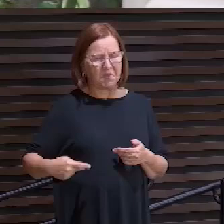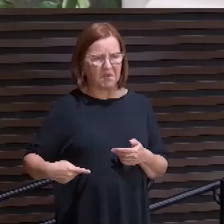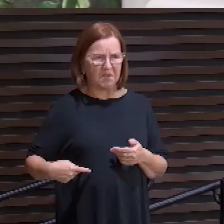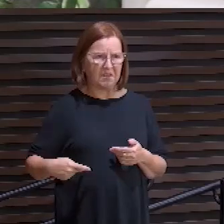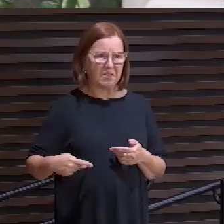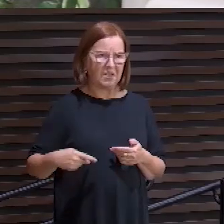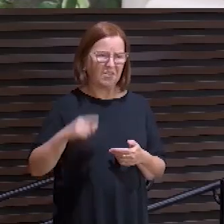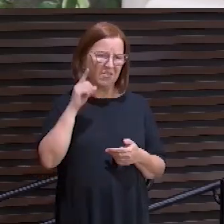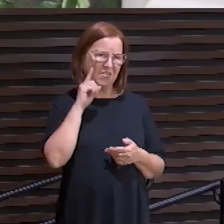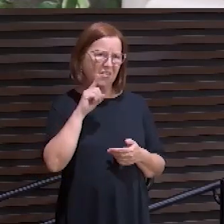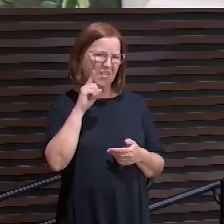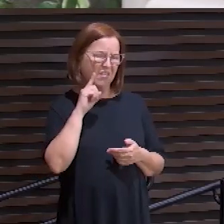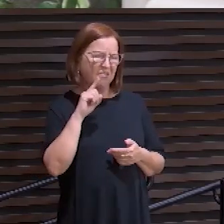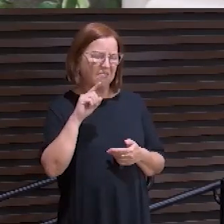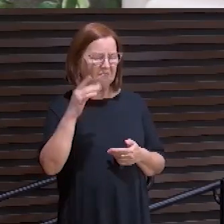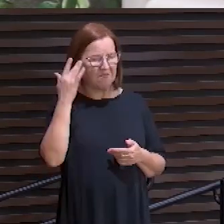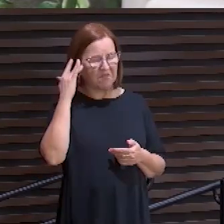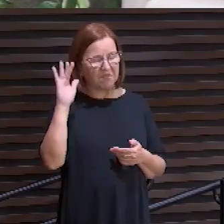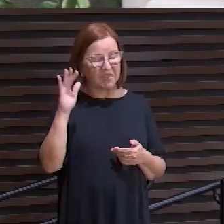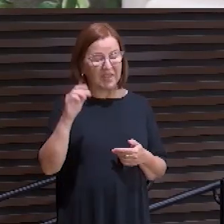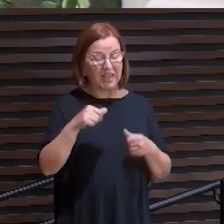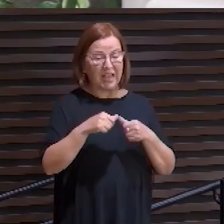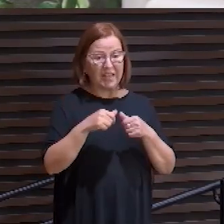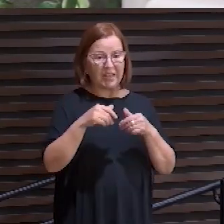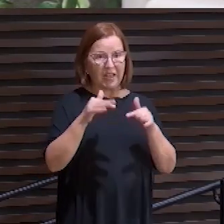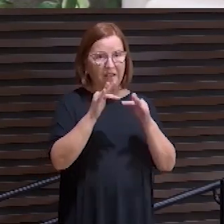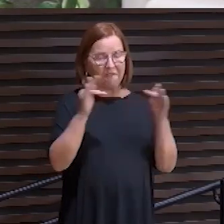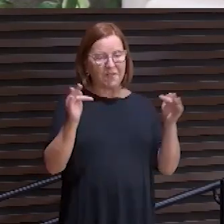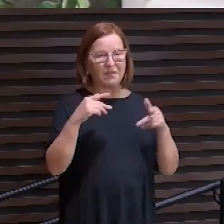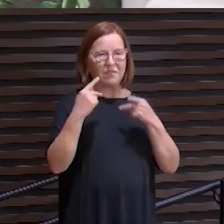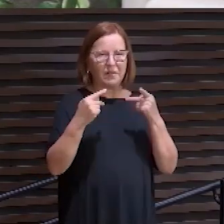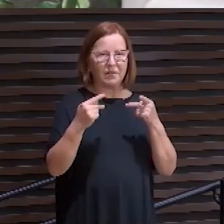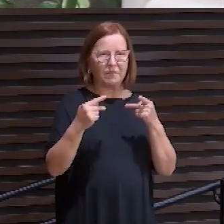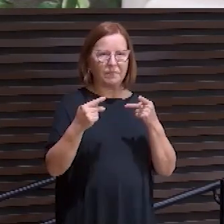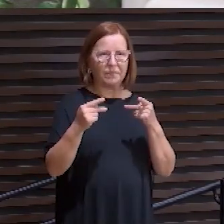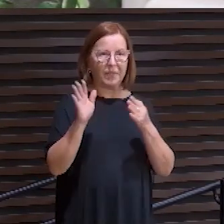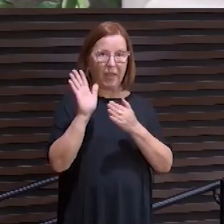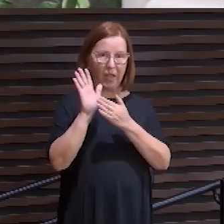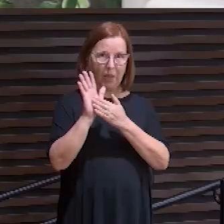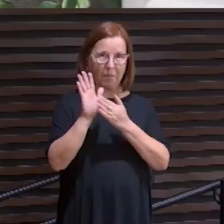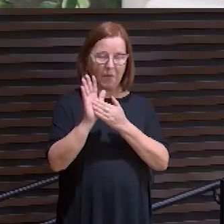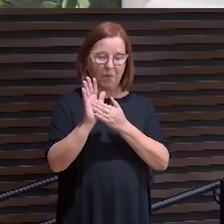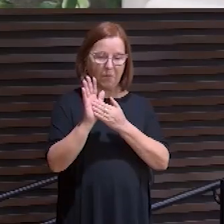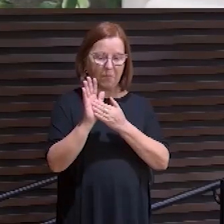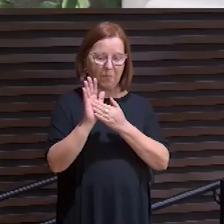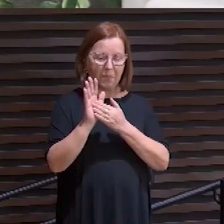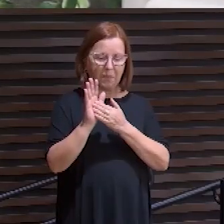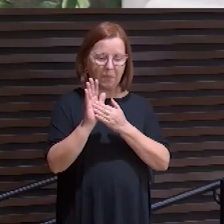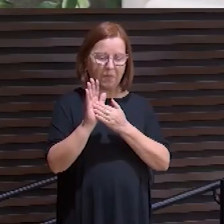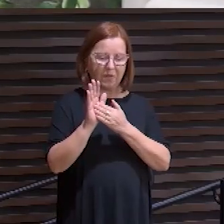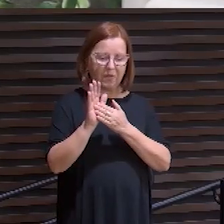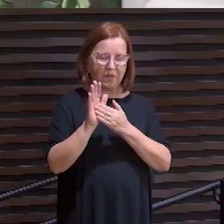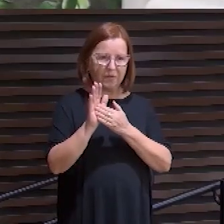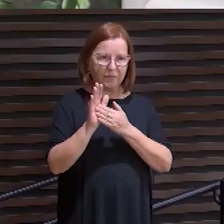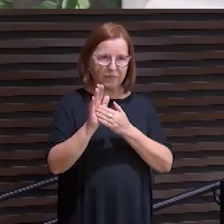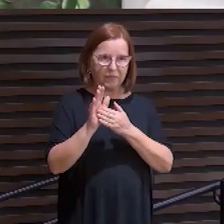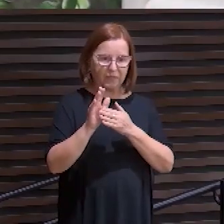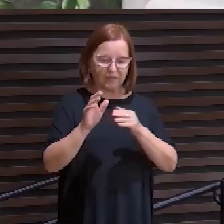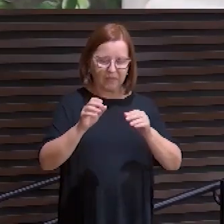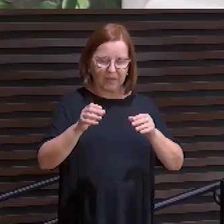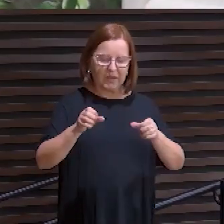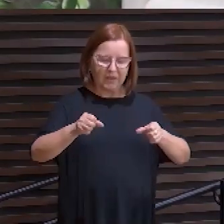Wallace. Essa frase é boa, e ela diz: a mão que embala o berço governa o mundo.